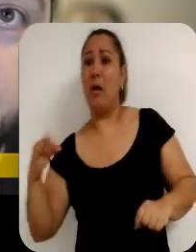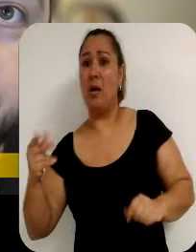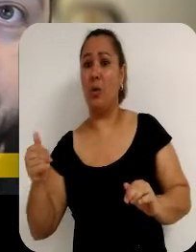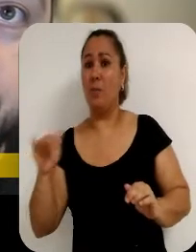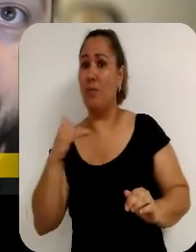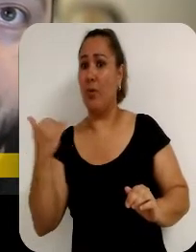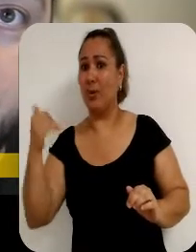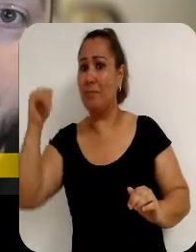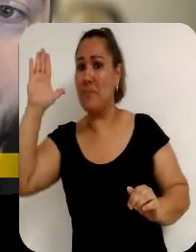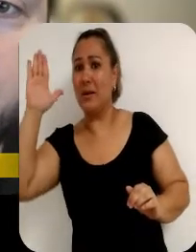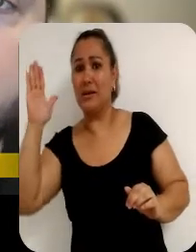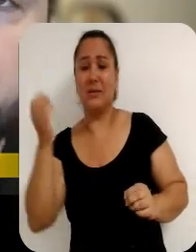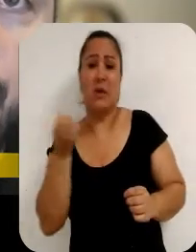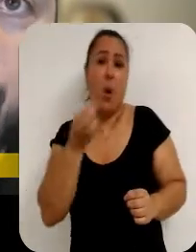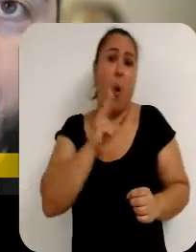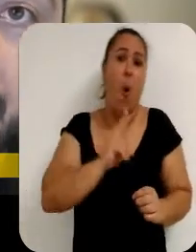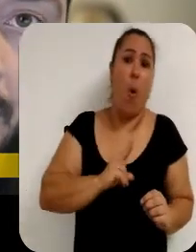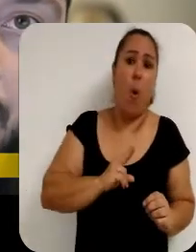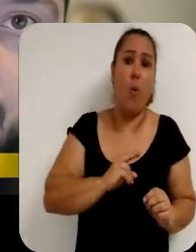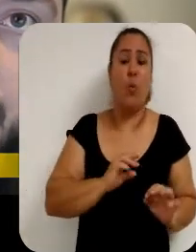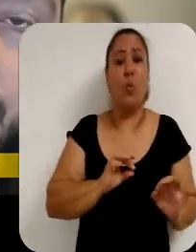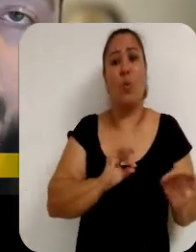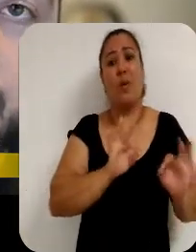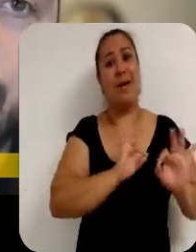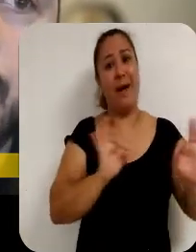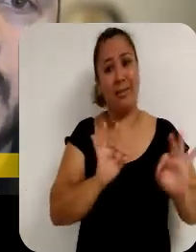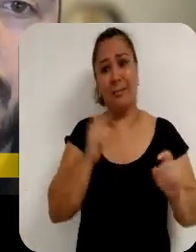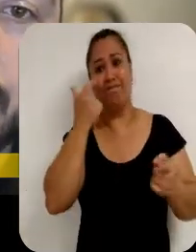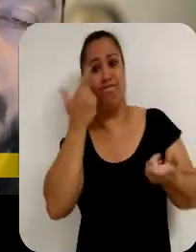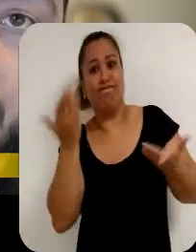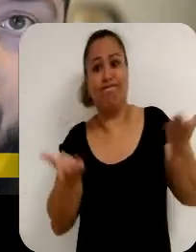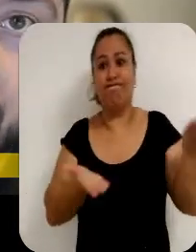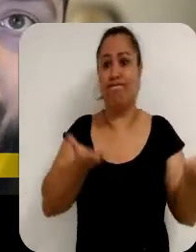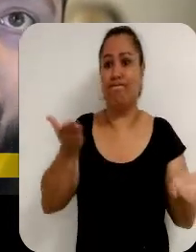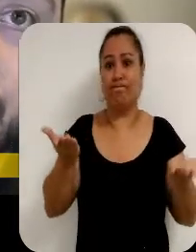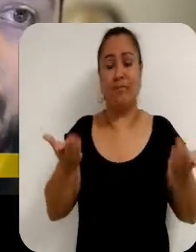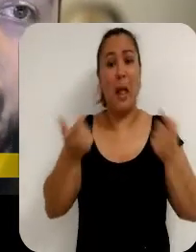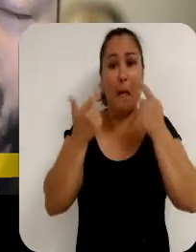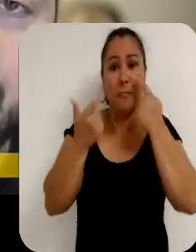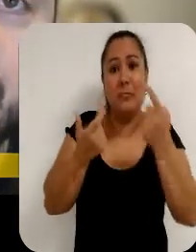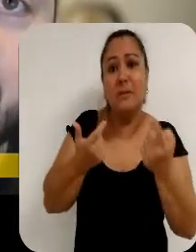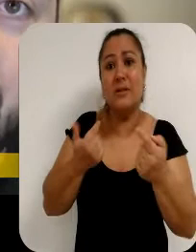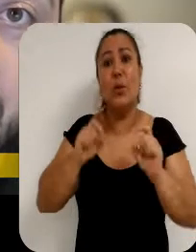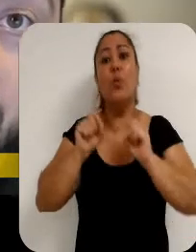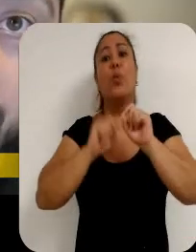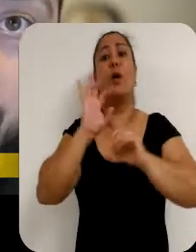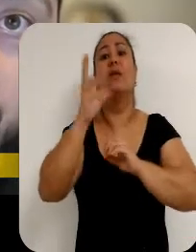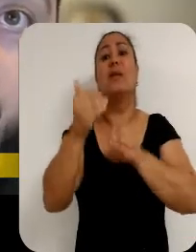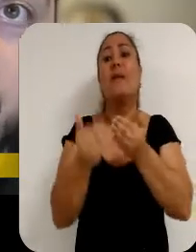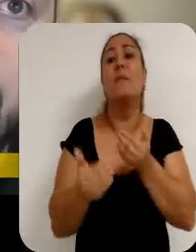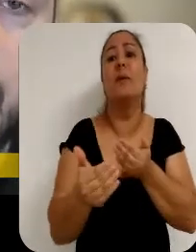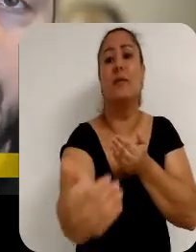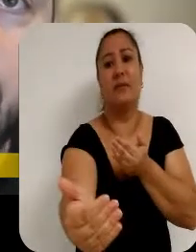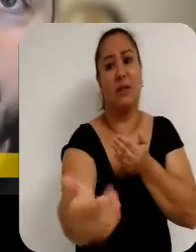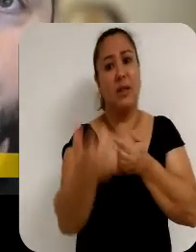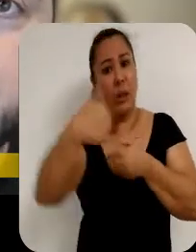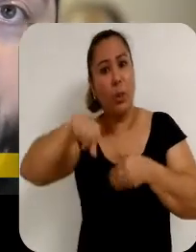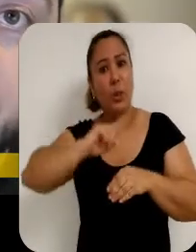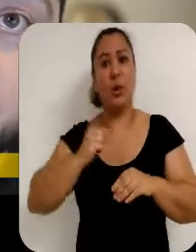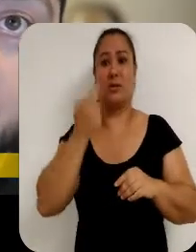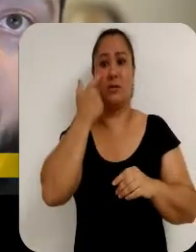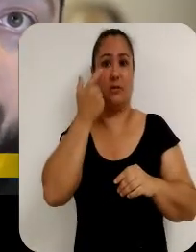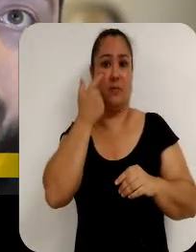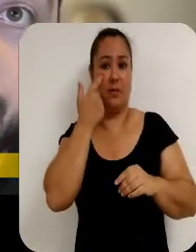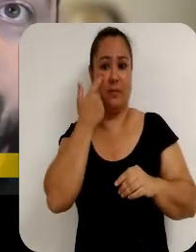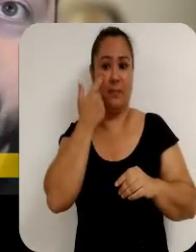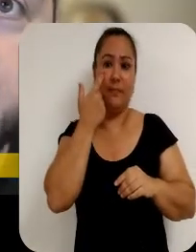já está aí. Por qualquer previsão dessas, o que deve acontecer daqui para frente é que a gente entra nisso em 1 semana